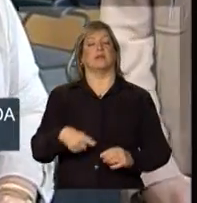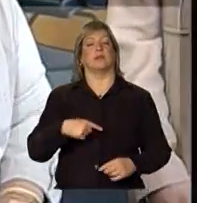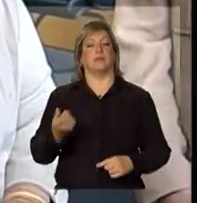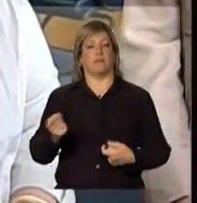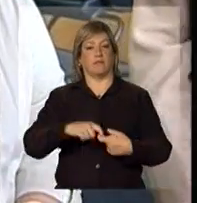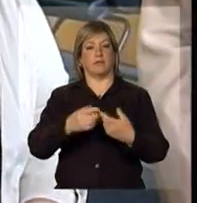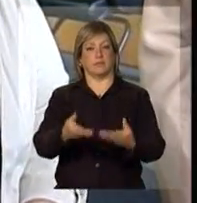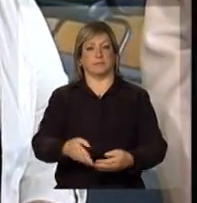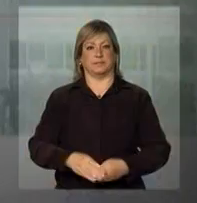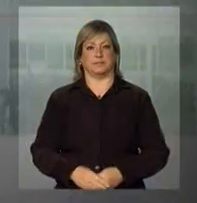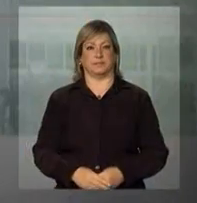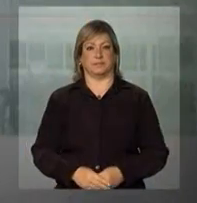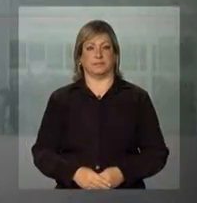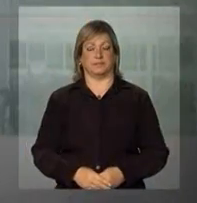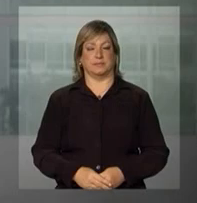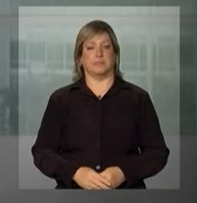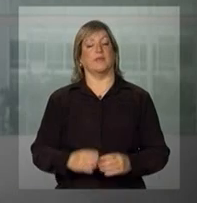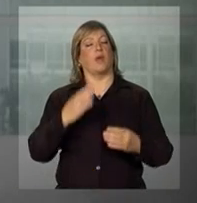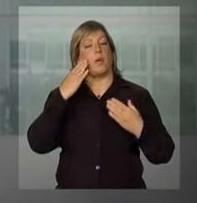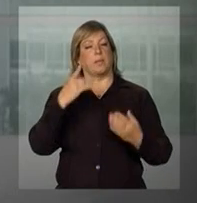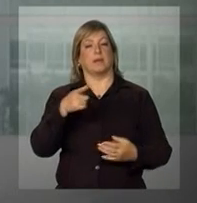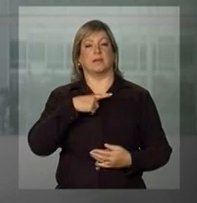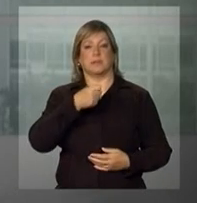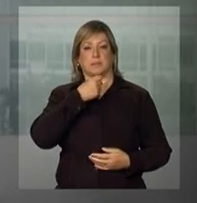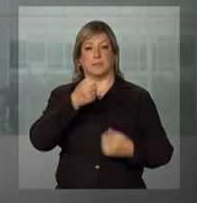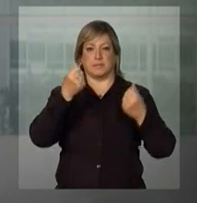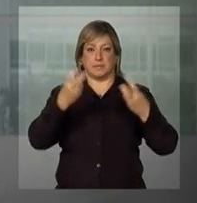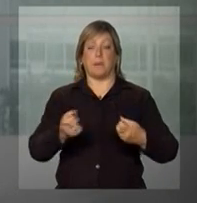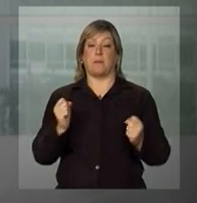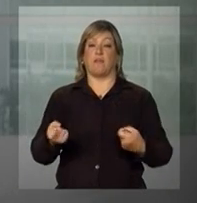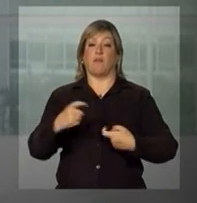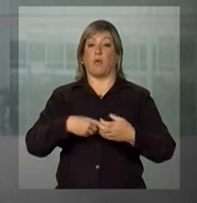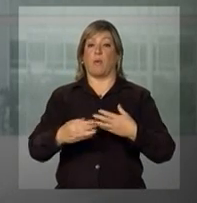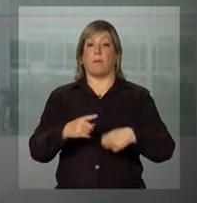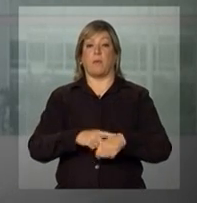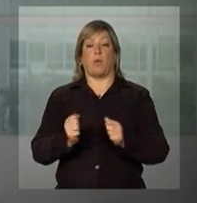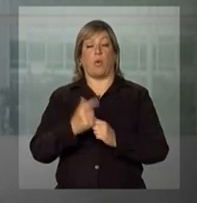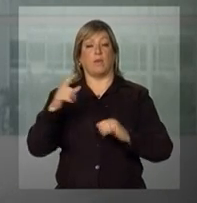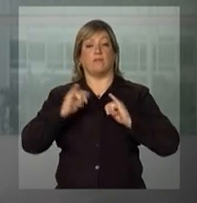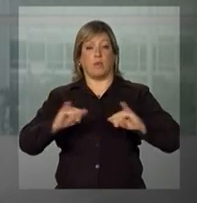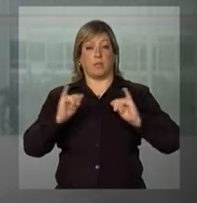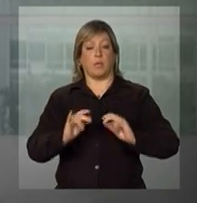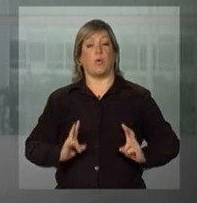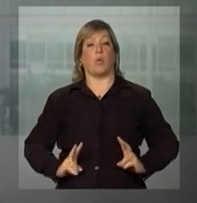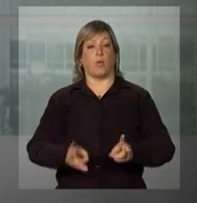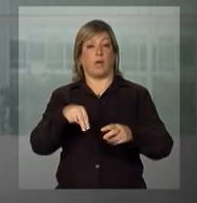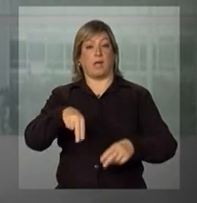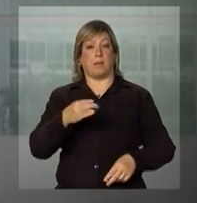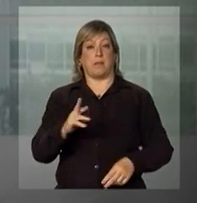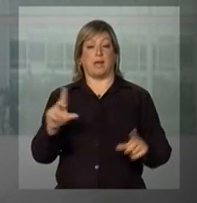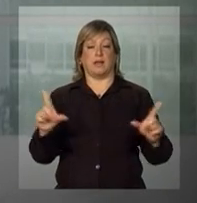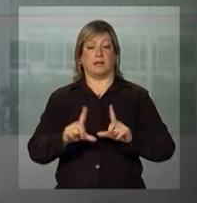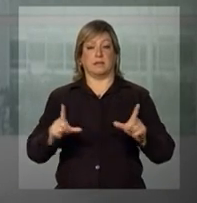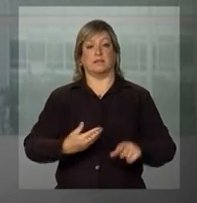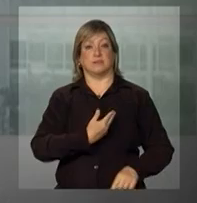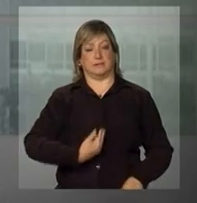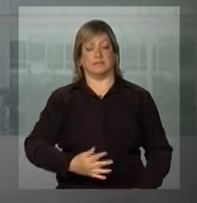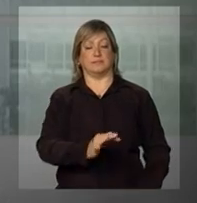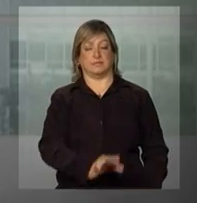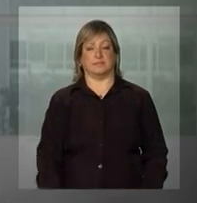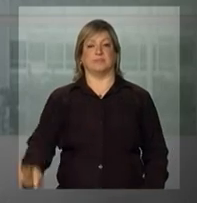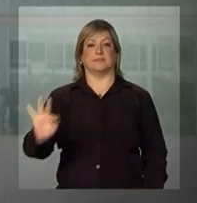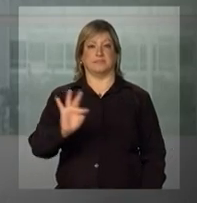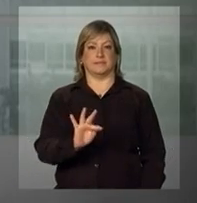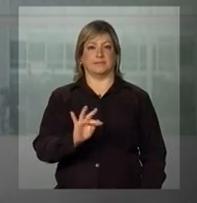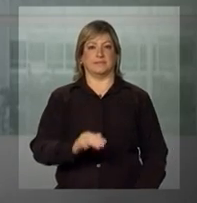ao Estúdio Obrigada Carolina e nós podemos voltar a qualquer momento com outras informações continue na NBR a